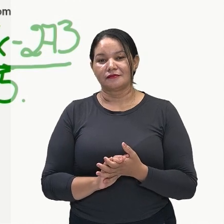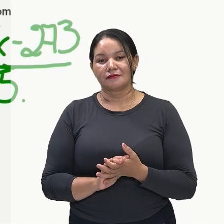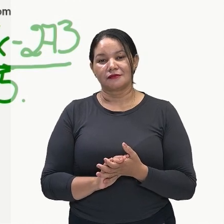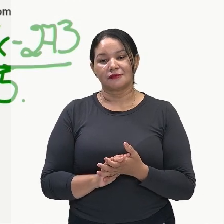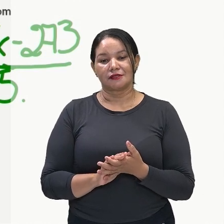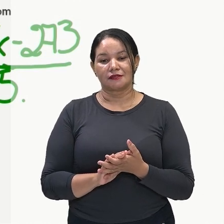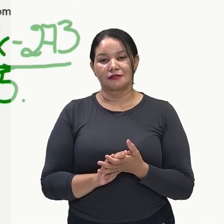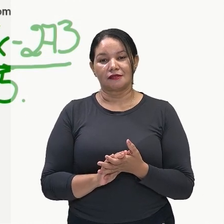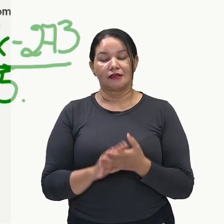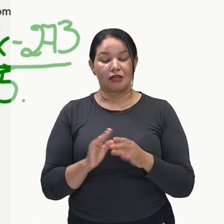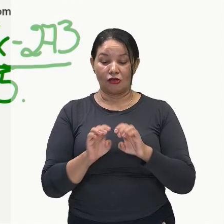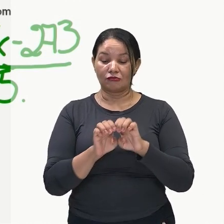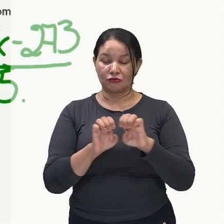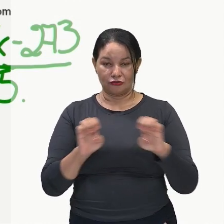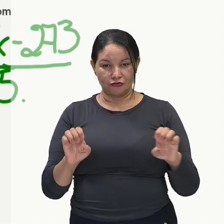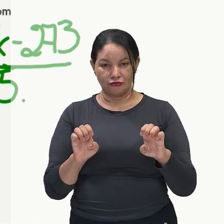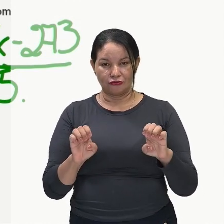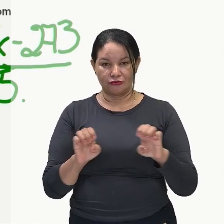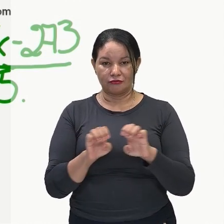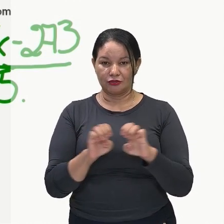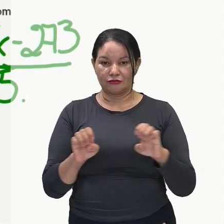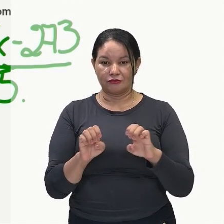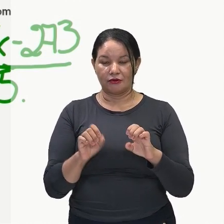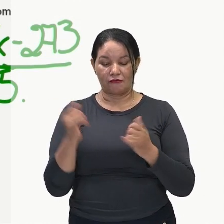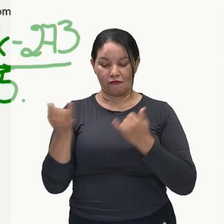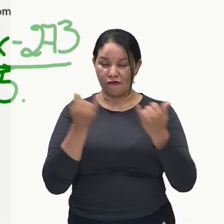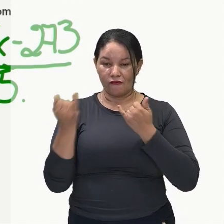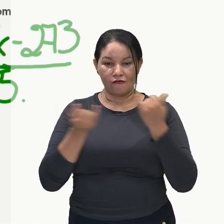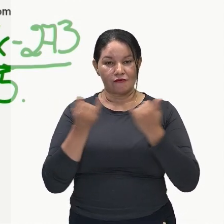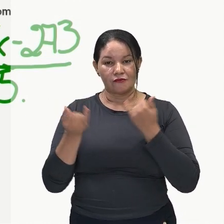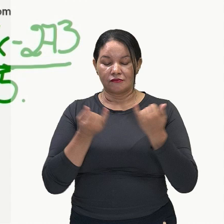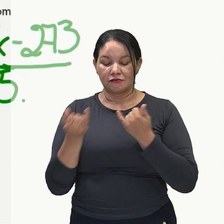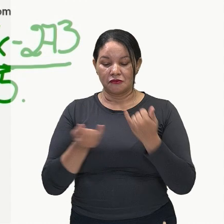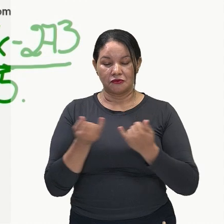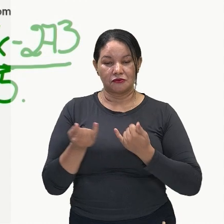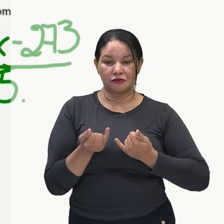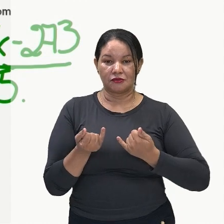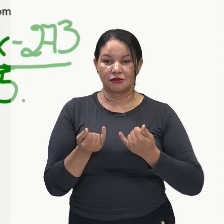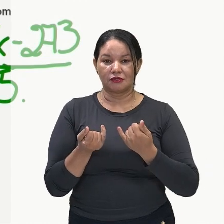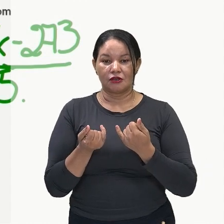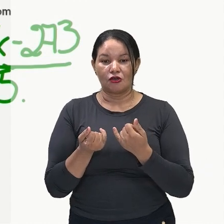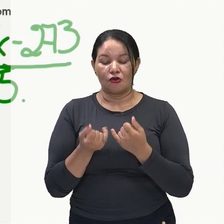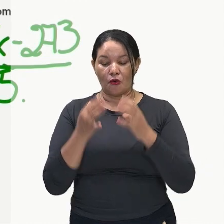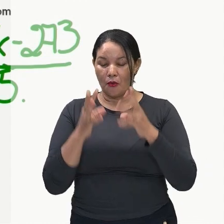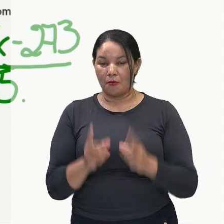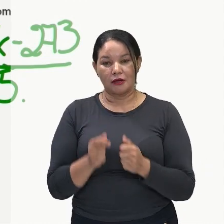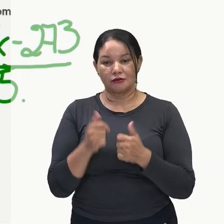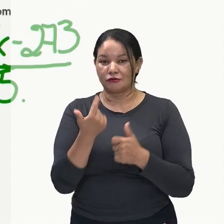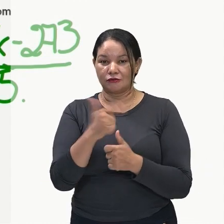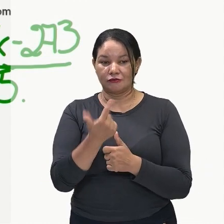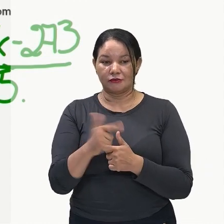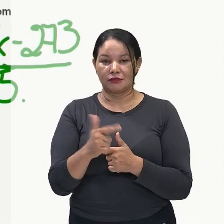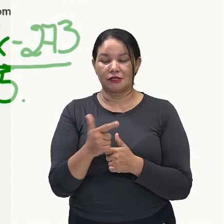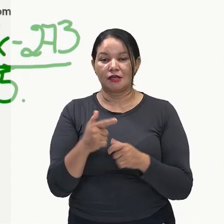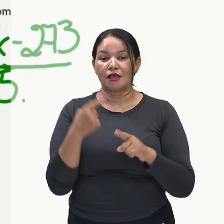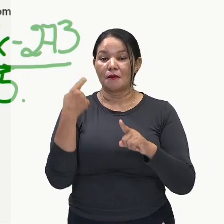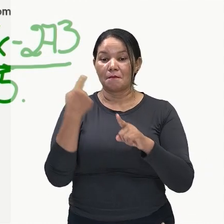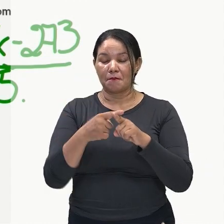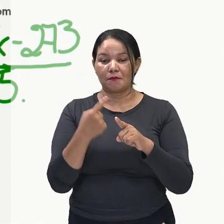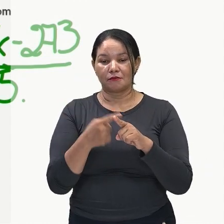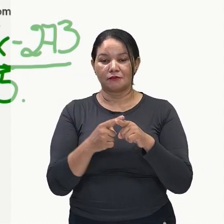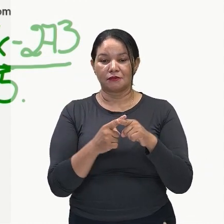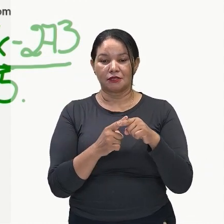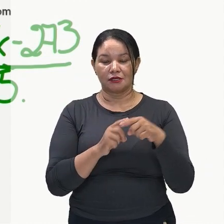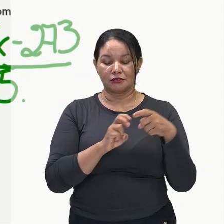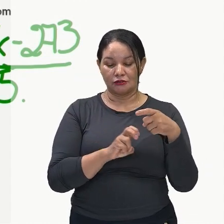é a fórmula, certo? Nós não temos uma informação de por que foi usado o número 5 e